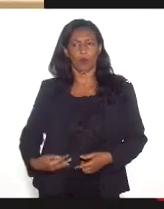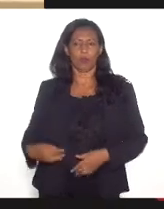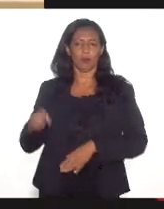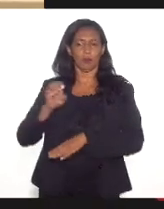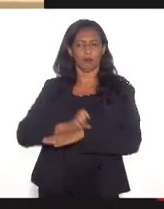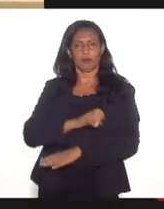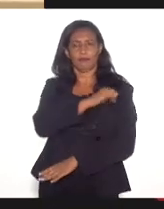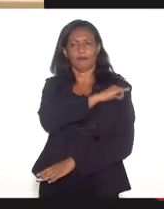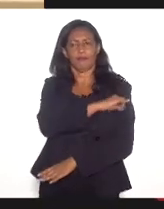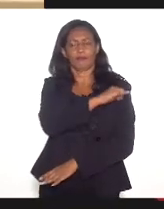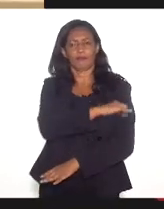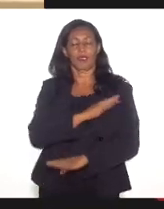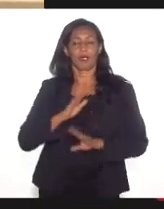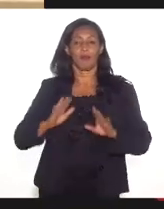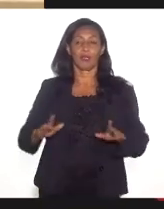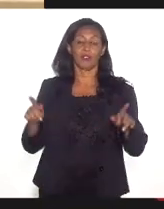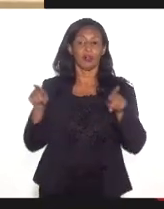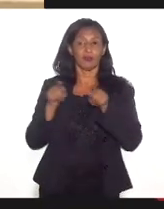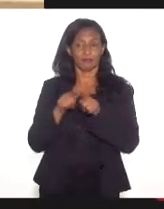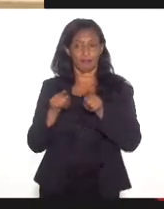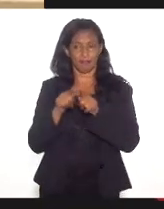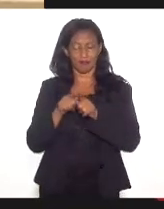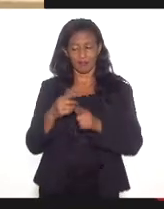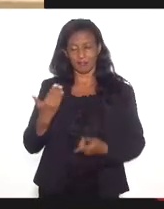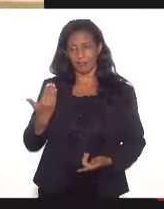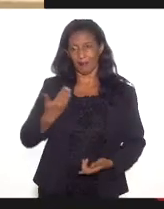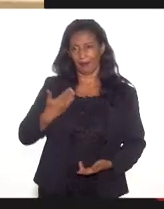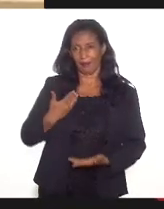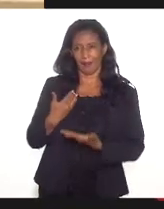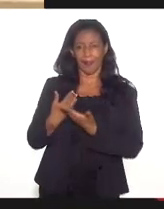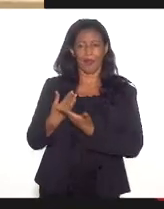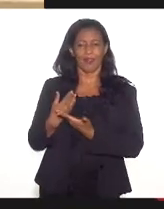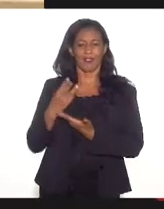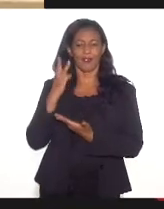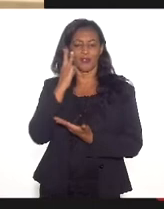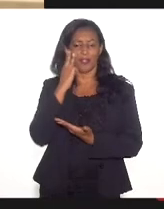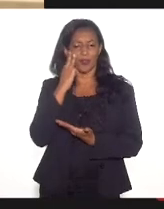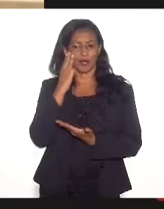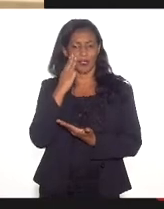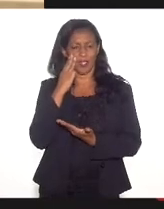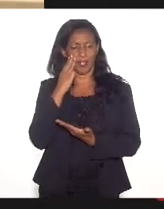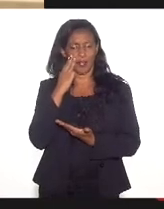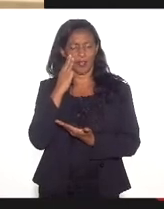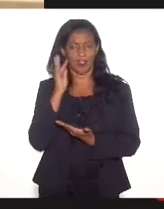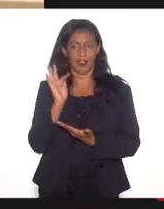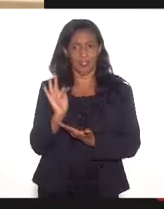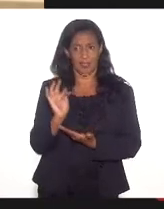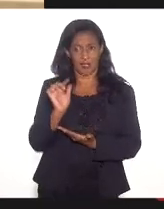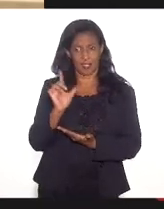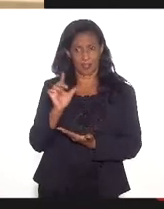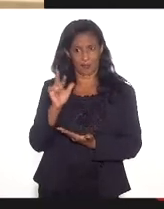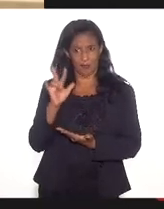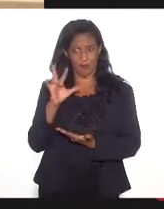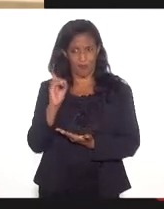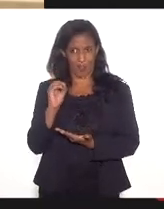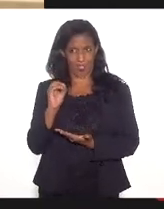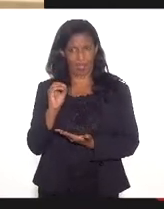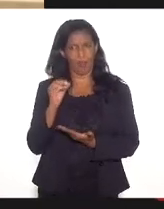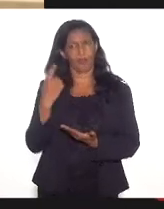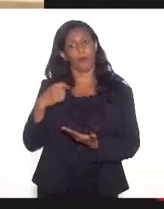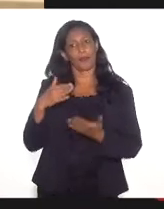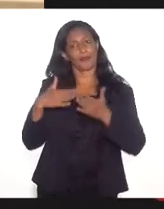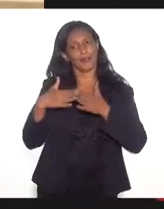sentido, também, já que os meus colegas Valdeck Carneiro e Flávio Serafini vão precisar se